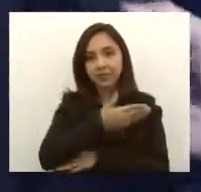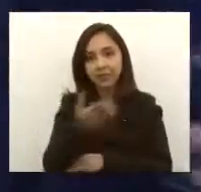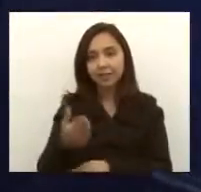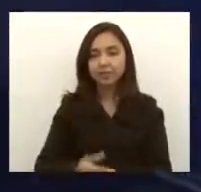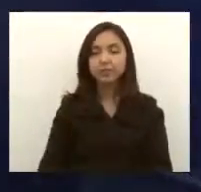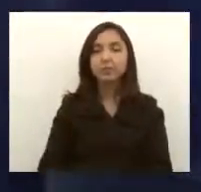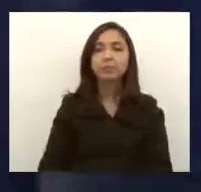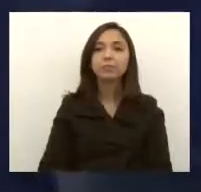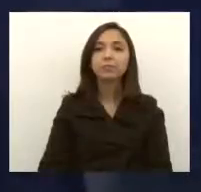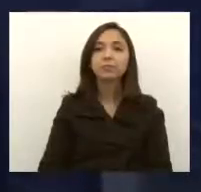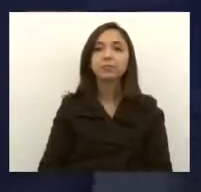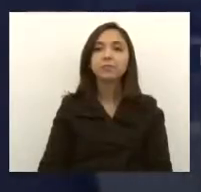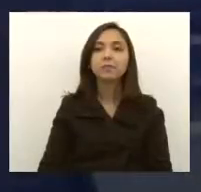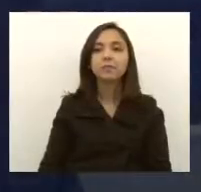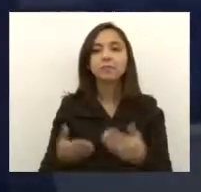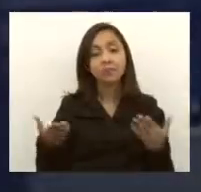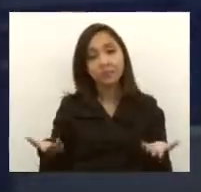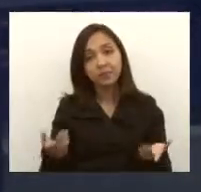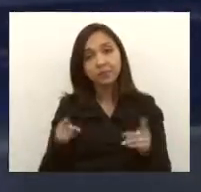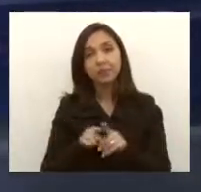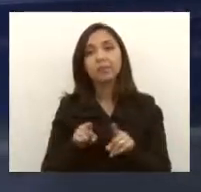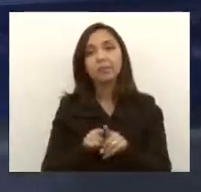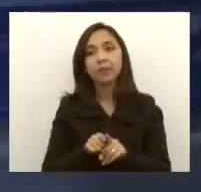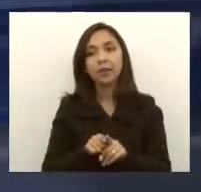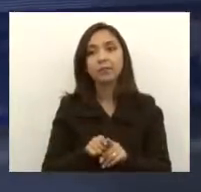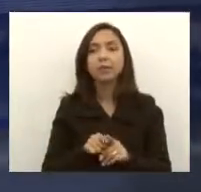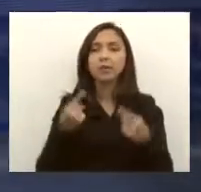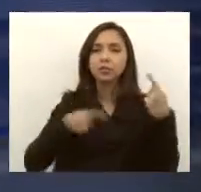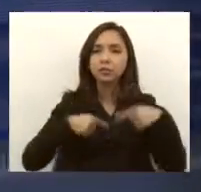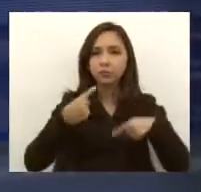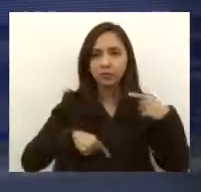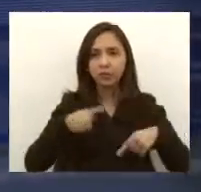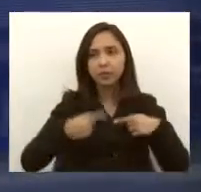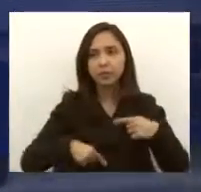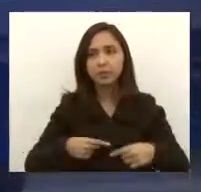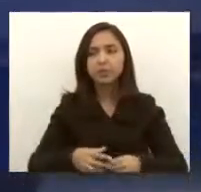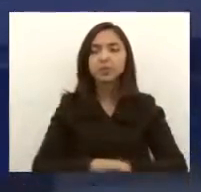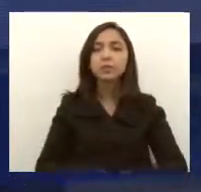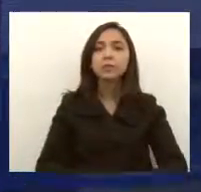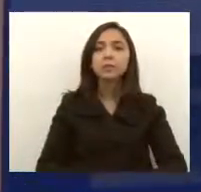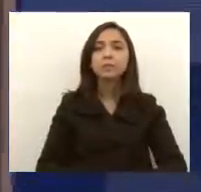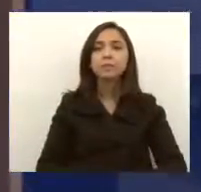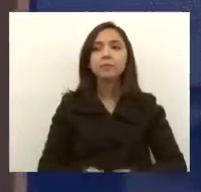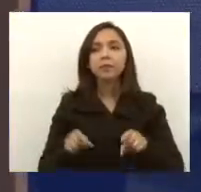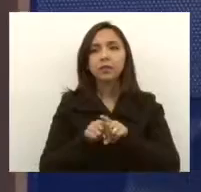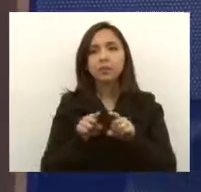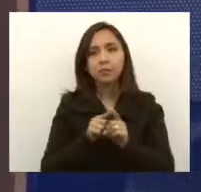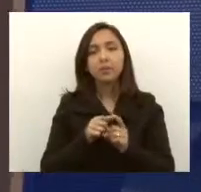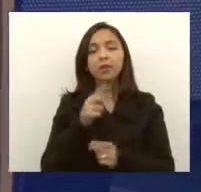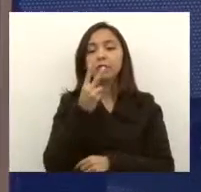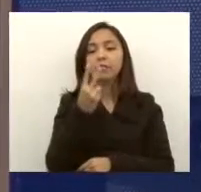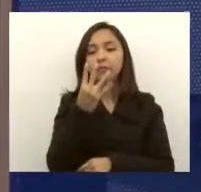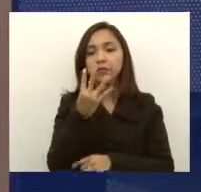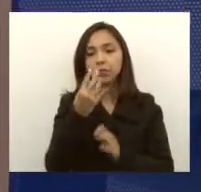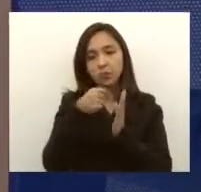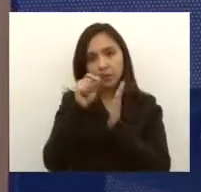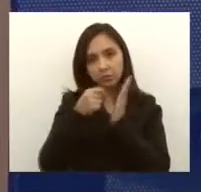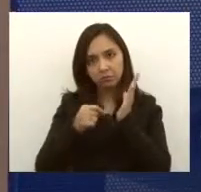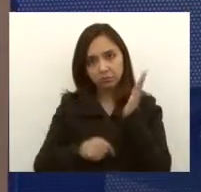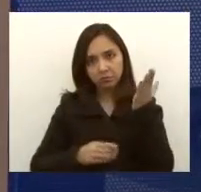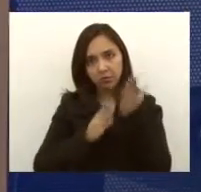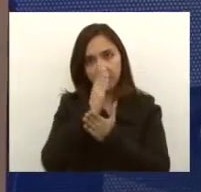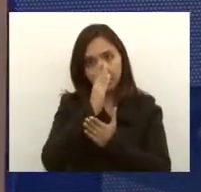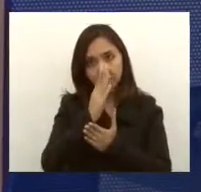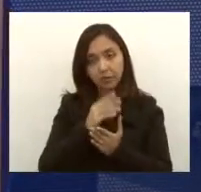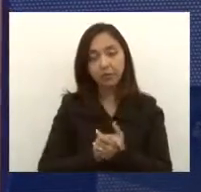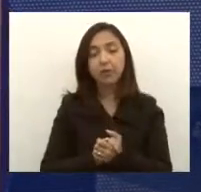semana. Certo. E além dessas questões que foram debatidas durante a palavra dos vereadores, também foram aprovados 24 requerimentos durante o